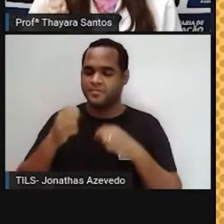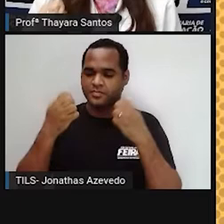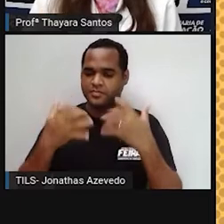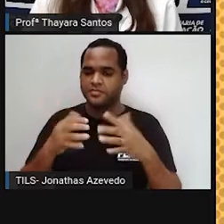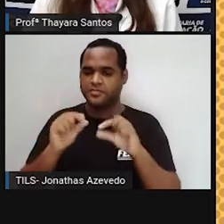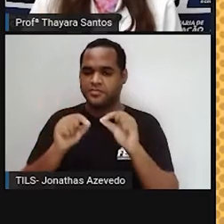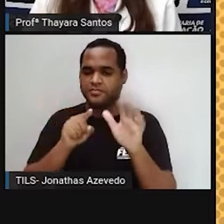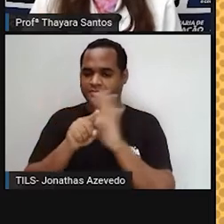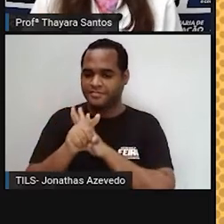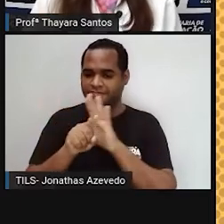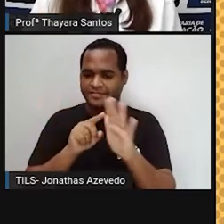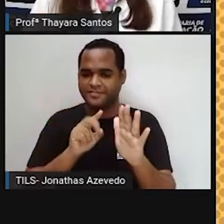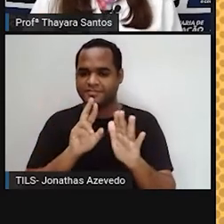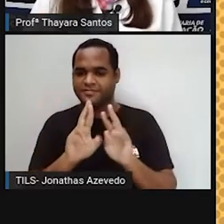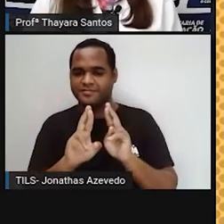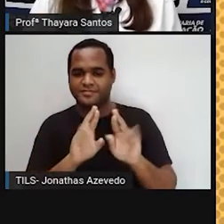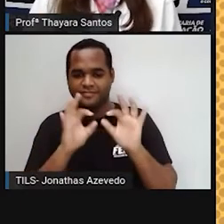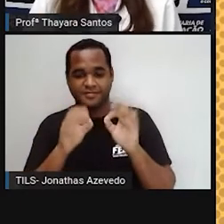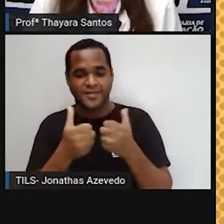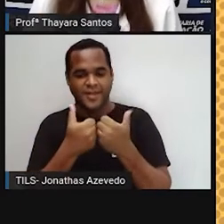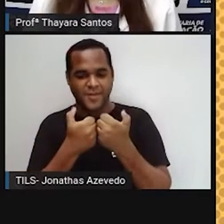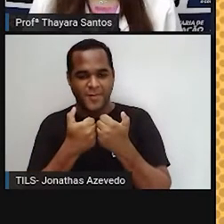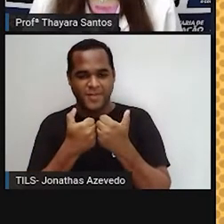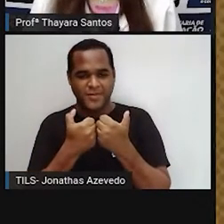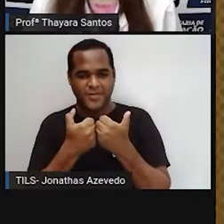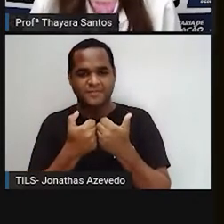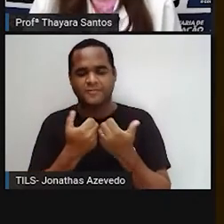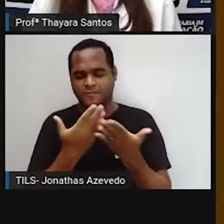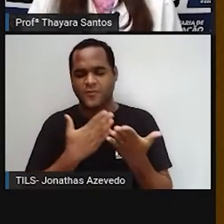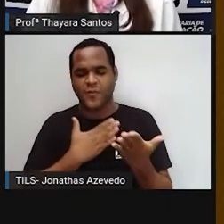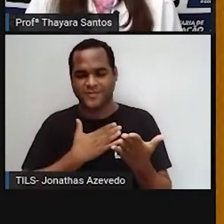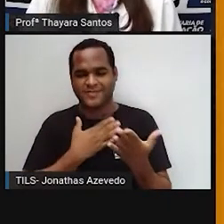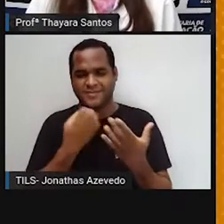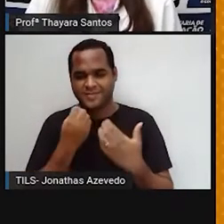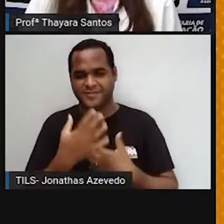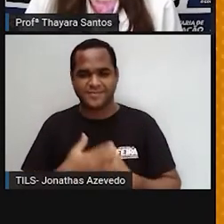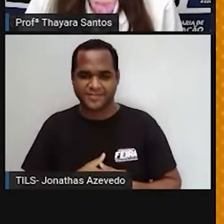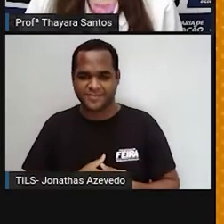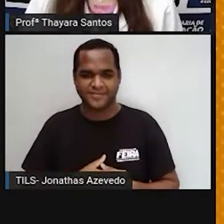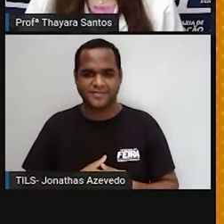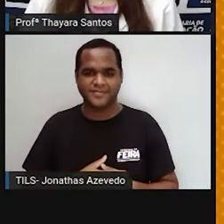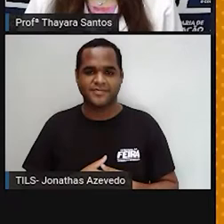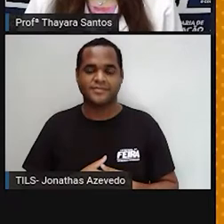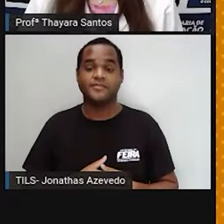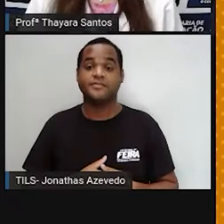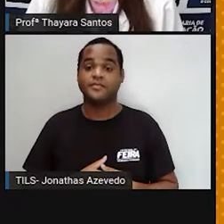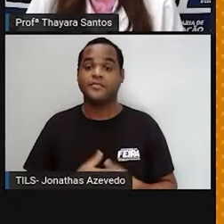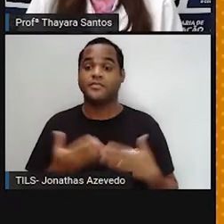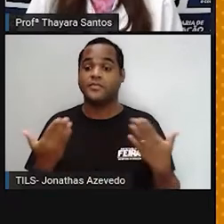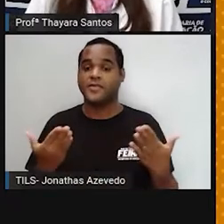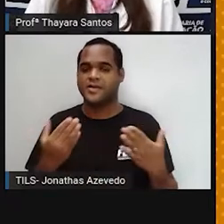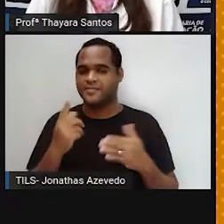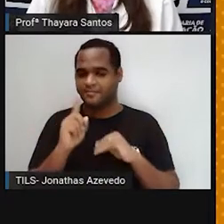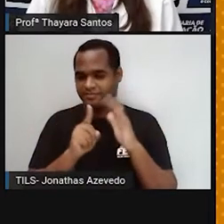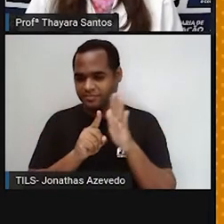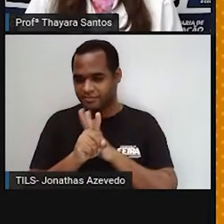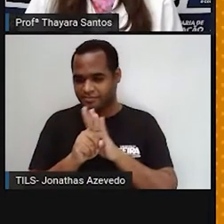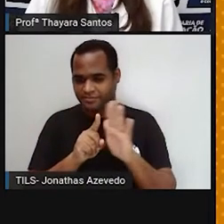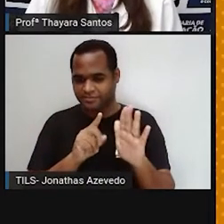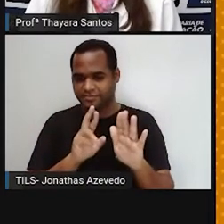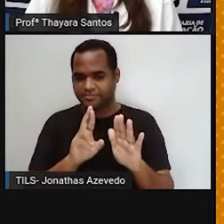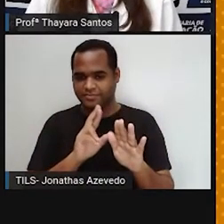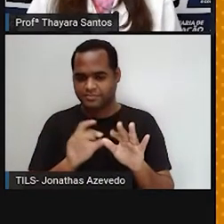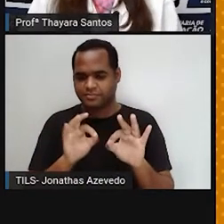um quizinho, né? Vamos fazer um game, que eu sei que vocês gostam. Então, vamos lá para um fast quiz. Vocês já sabem